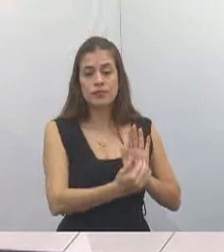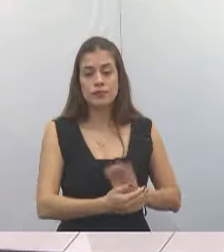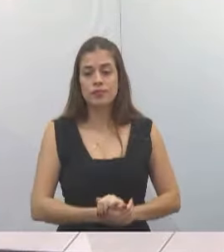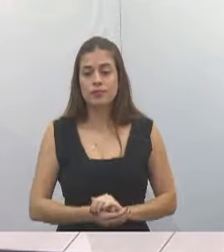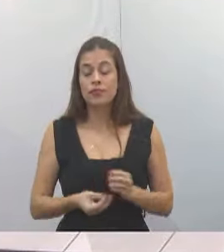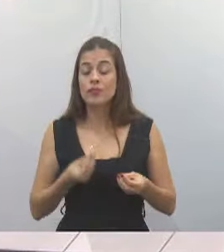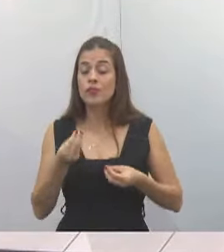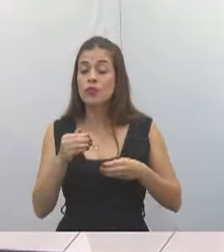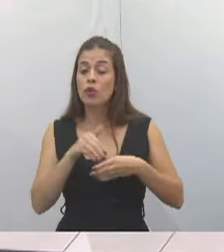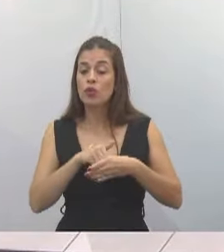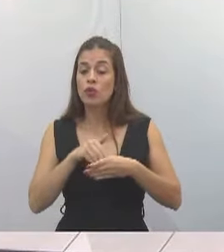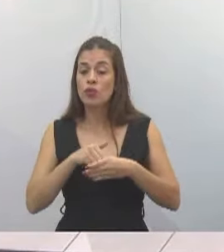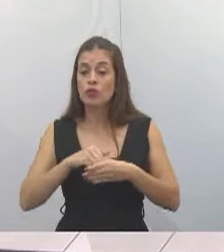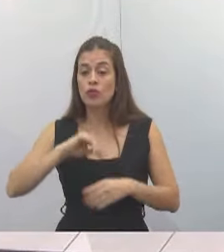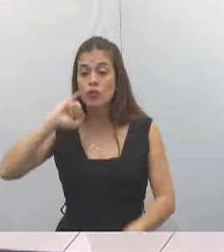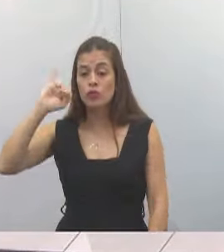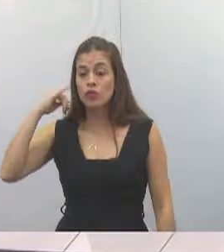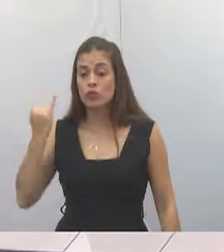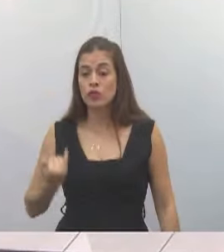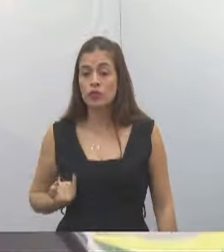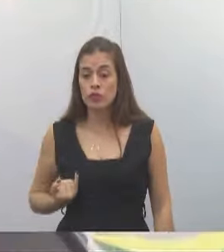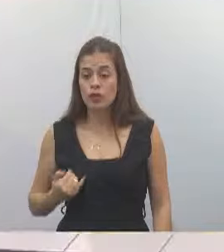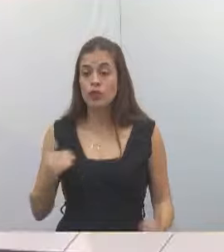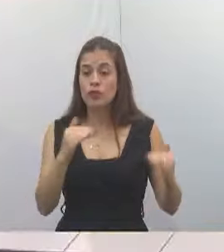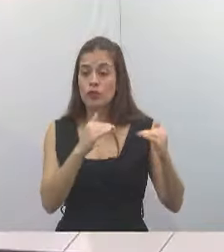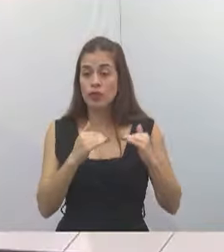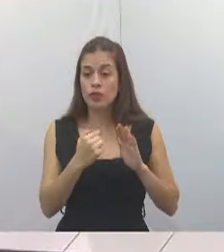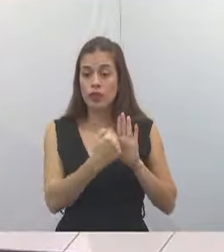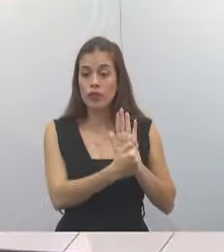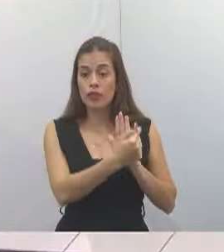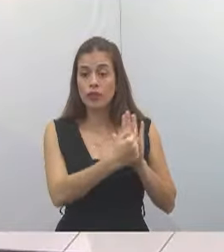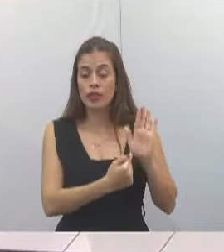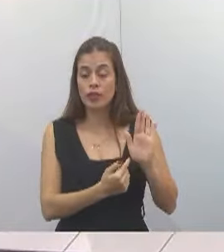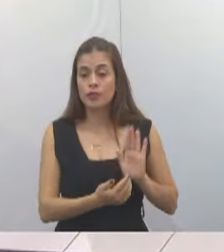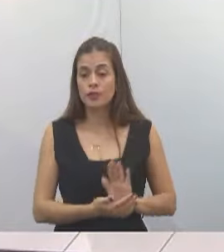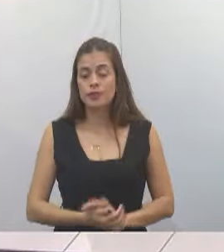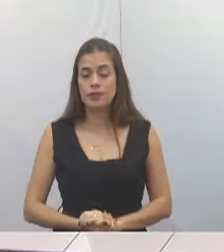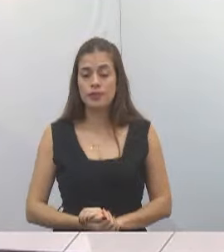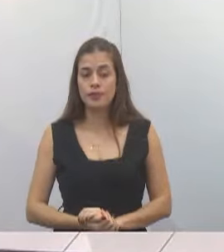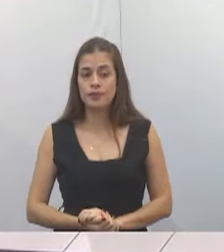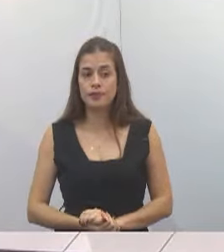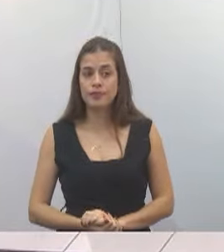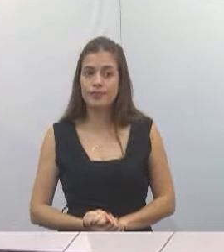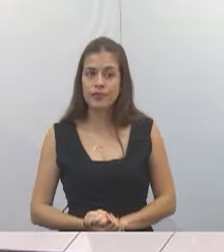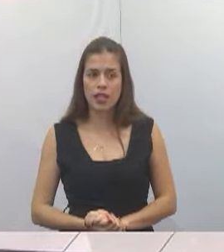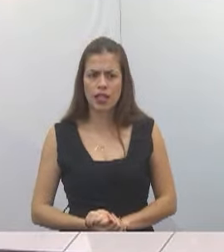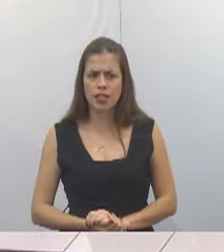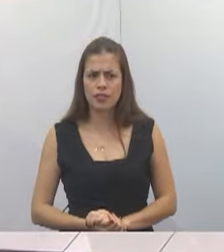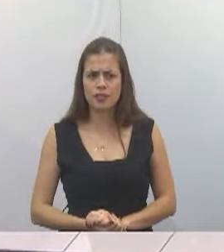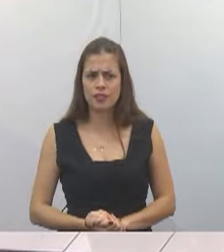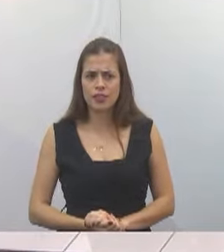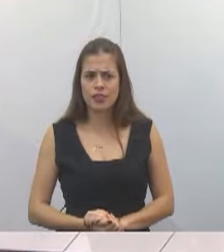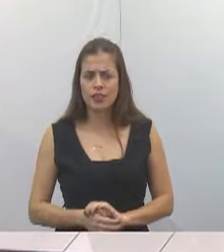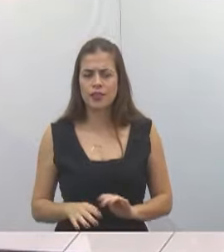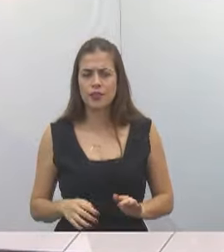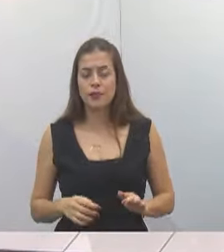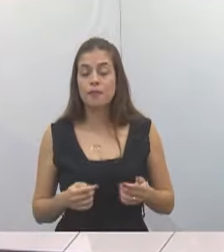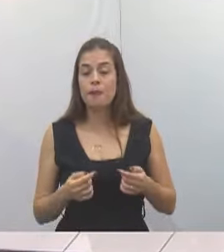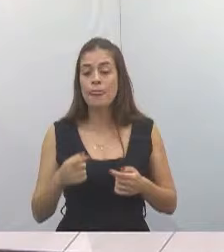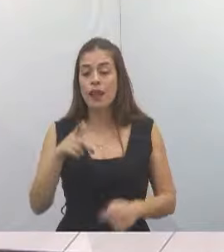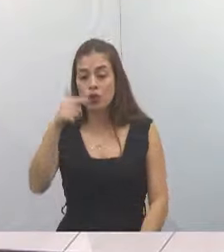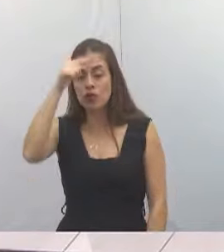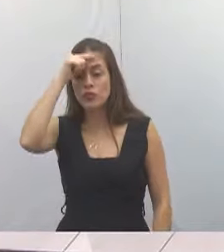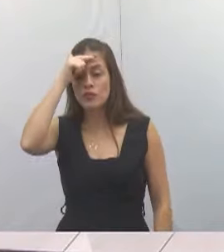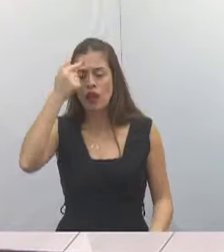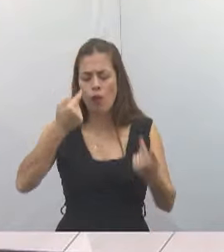Como vota a vereadora Juliana da Fênix? Favorável ao veto. Como vota o vereador Luiz Flávio? Contrário ao